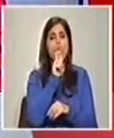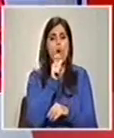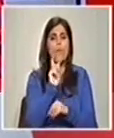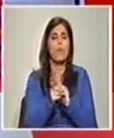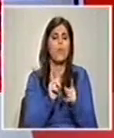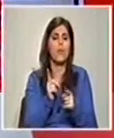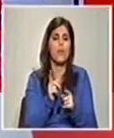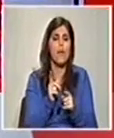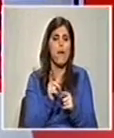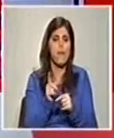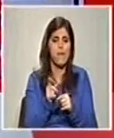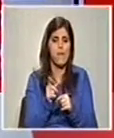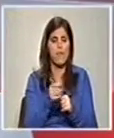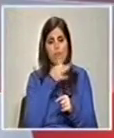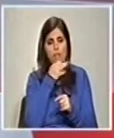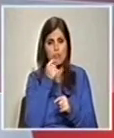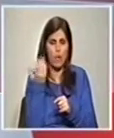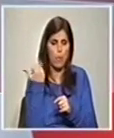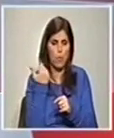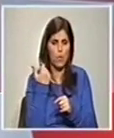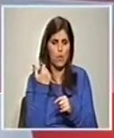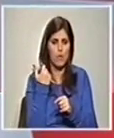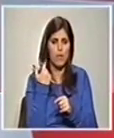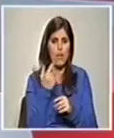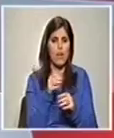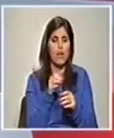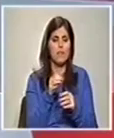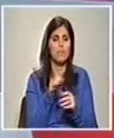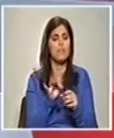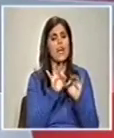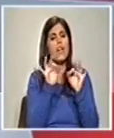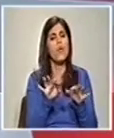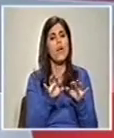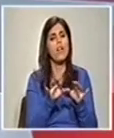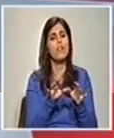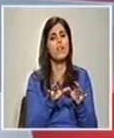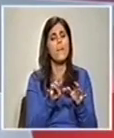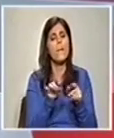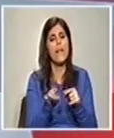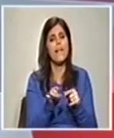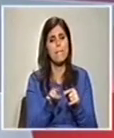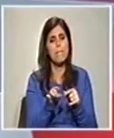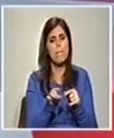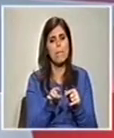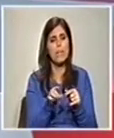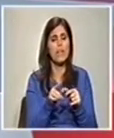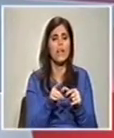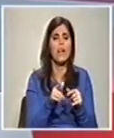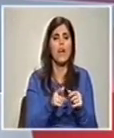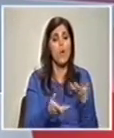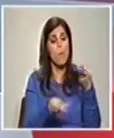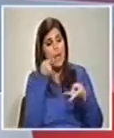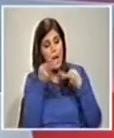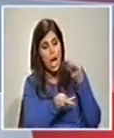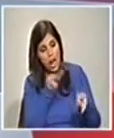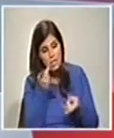É uma tangibilização. O Secretário-Geral estava ali a falar, não é? Que a questão ética, éticas... É uma tangibilização que leva a uma certificação, e essa certificação